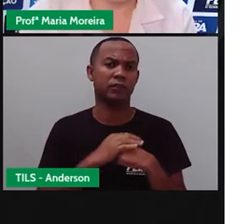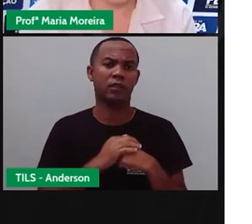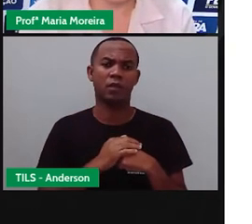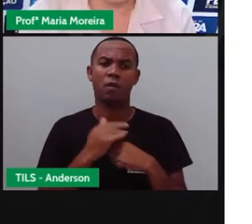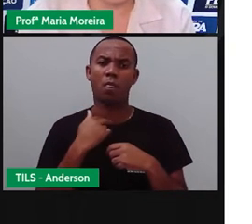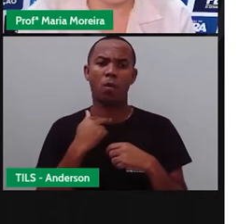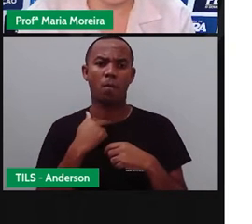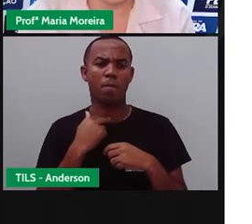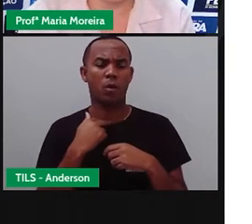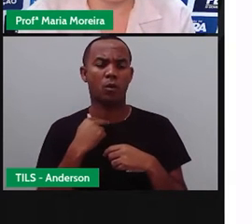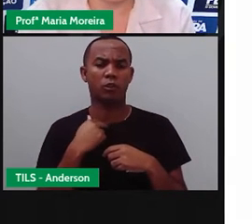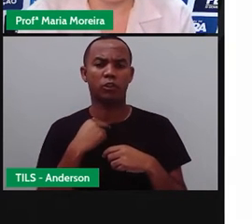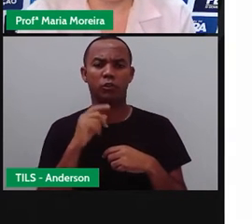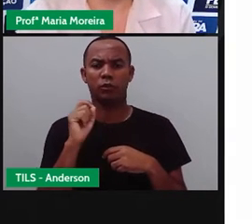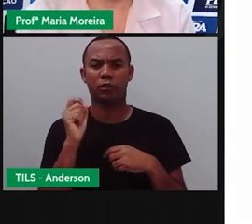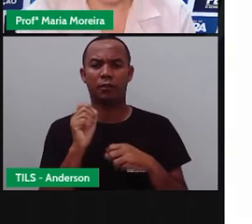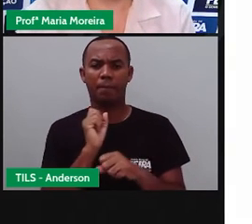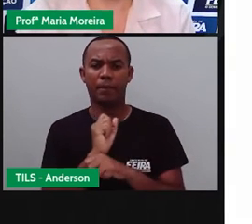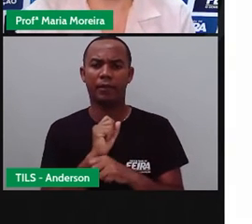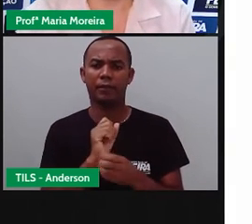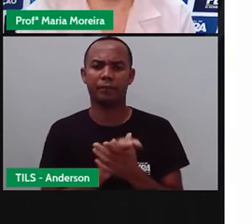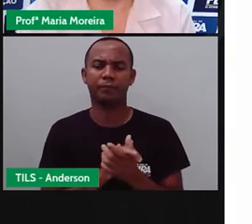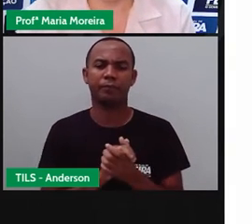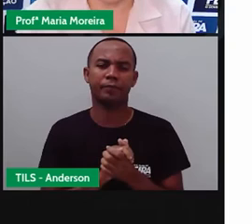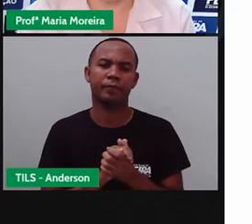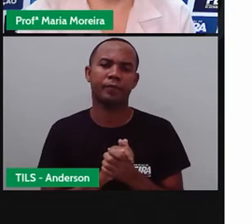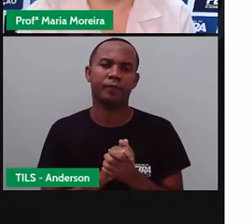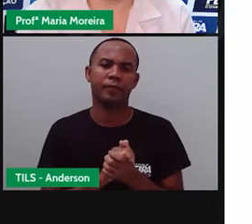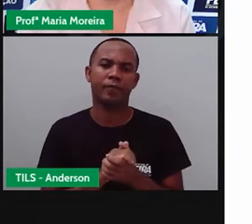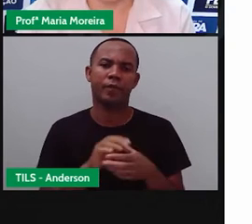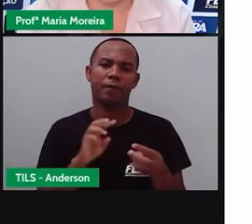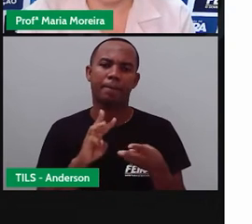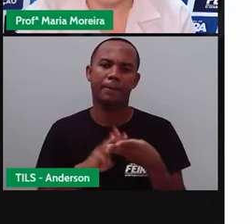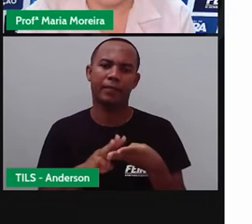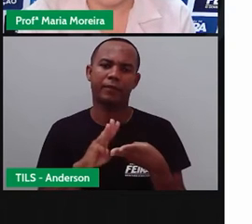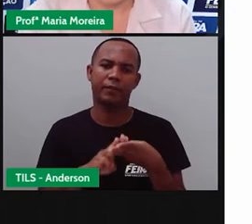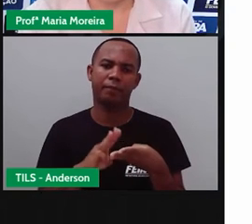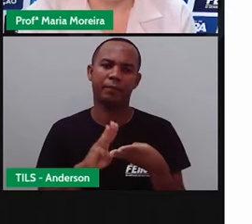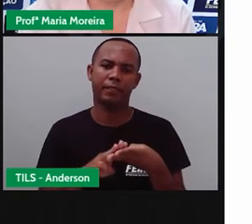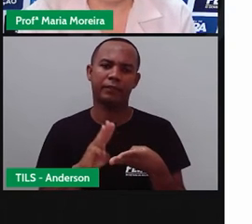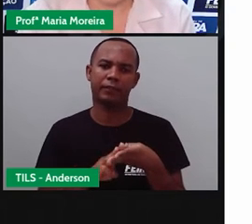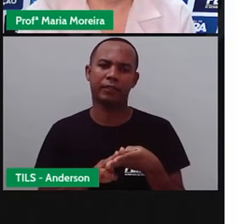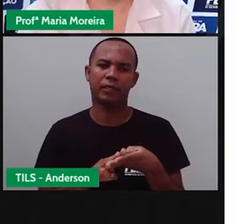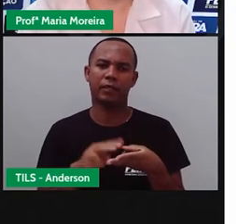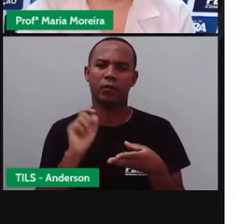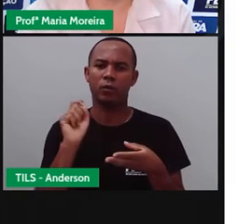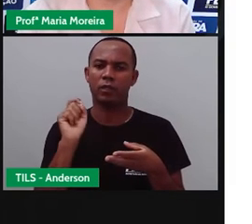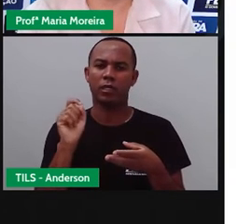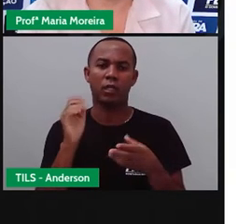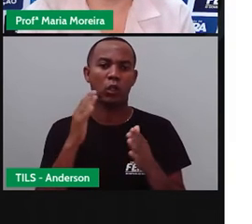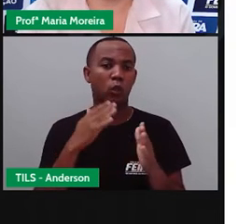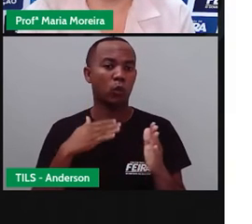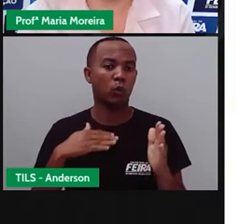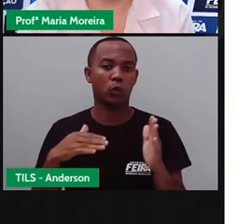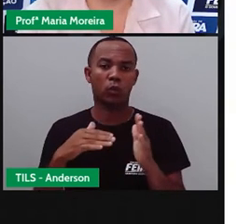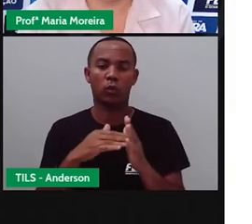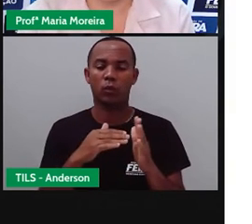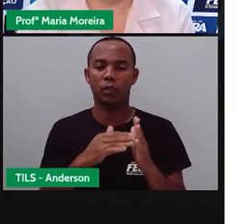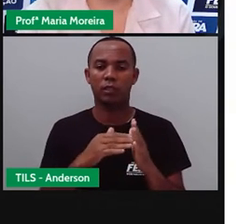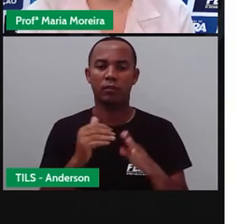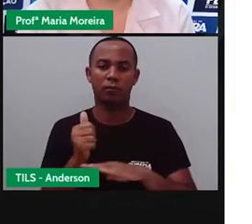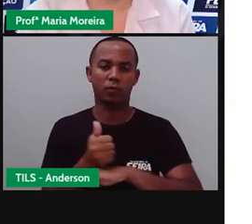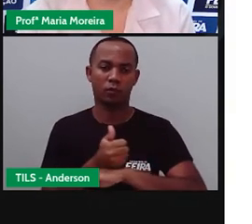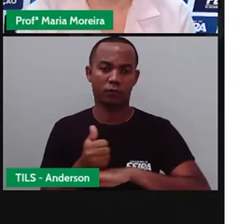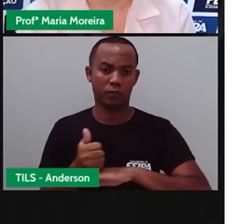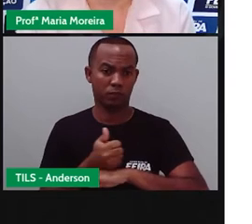não pode deixar ele participar da aula bom a matemática ela faz parte de quase todas as profissões